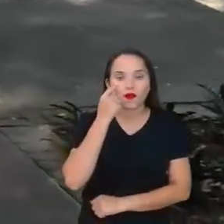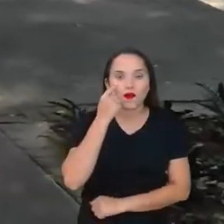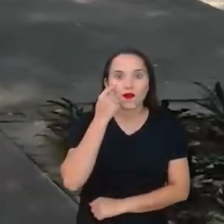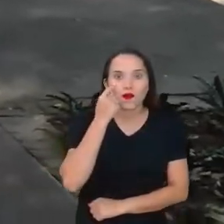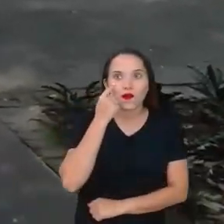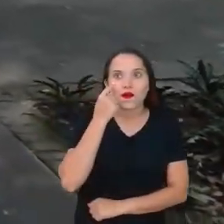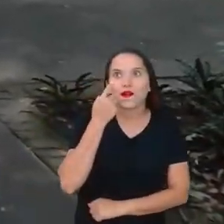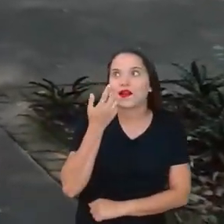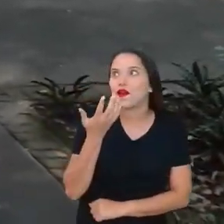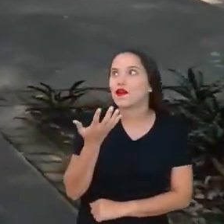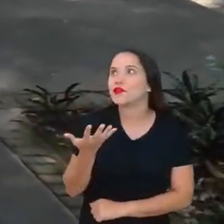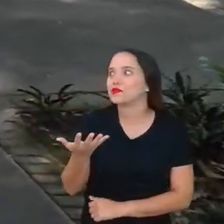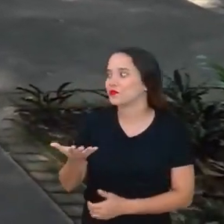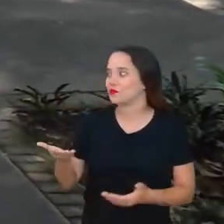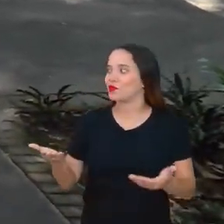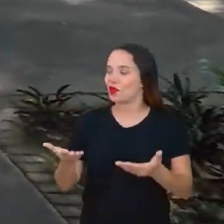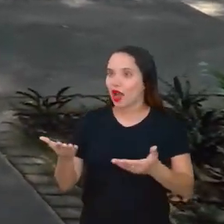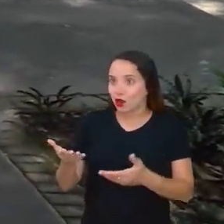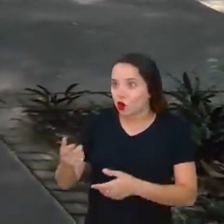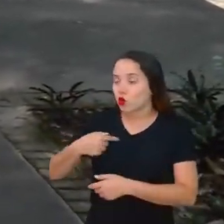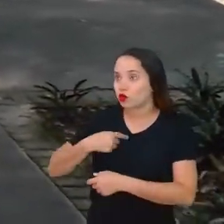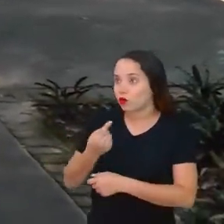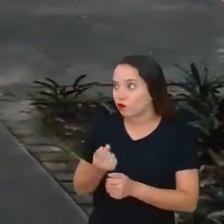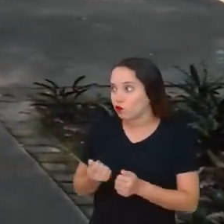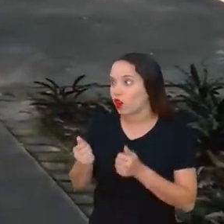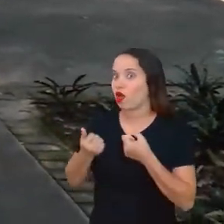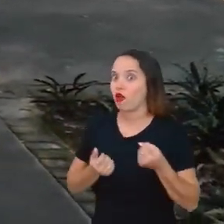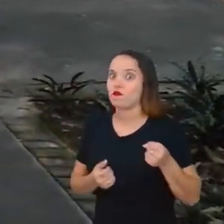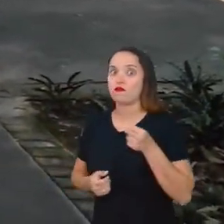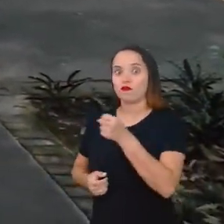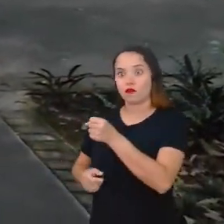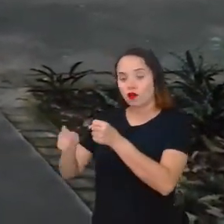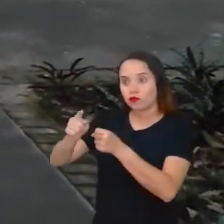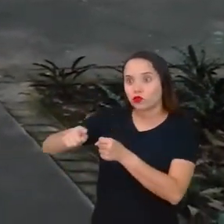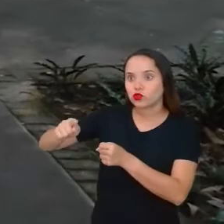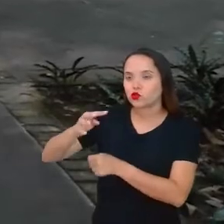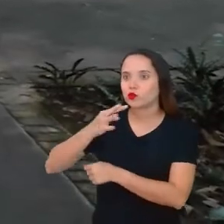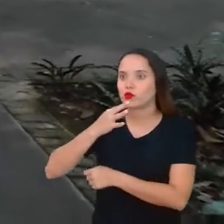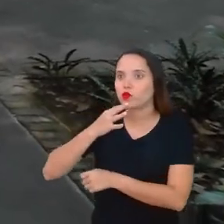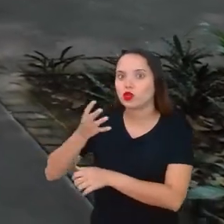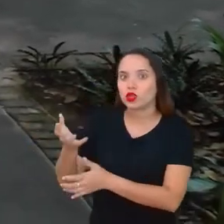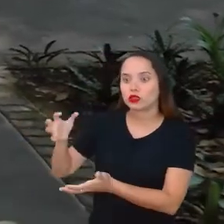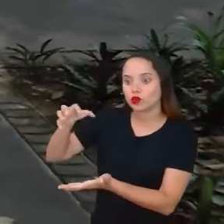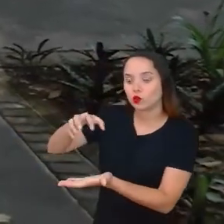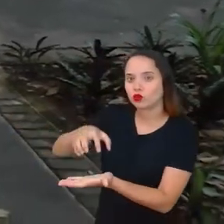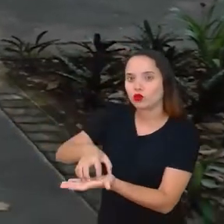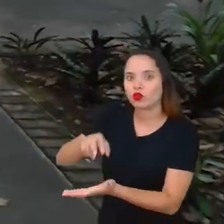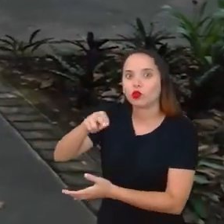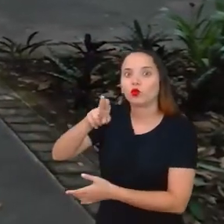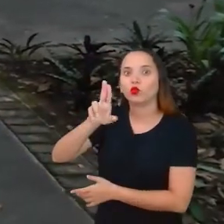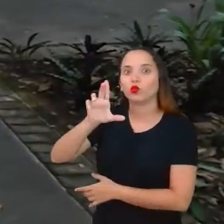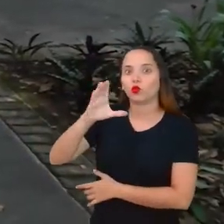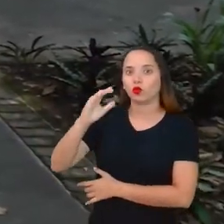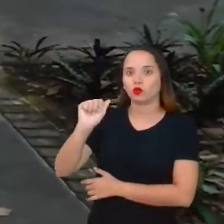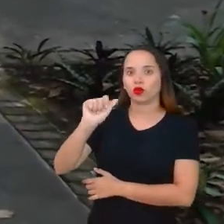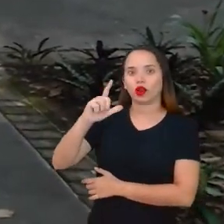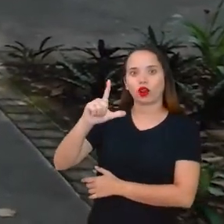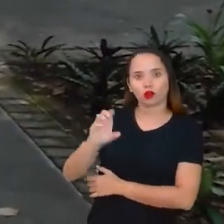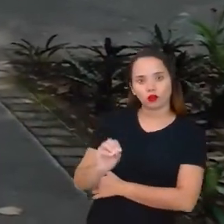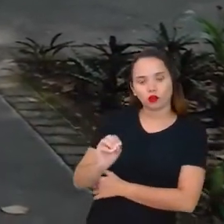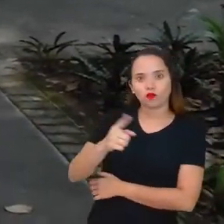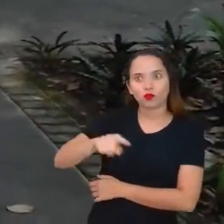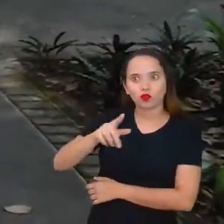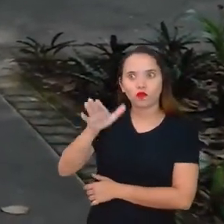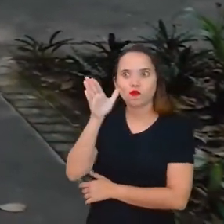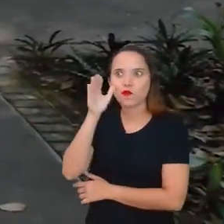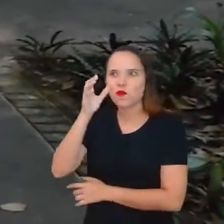agora eu vou levá-los para conhecer o eco núcleo vocês vão ver coisas bem